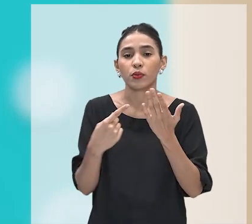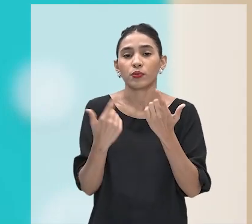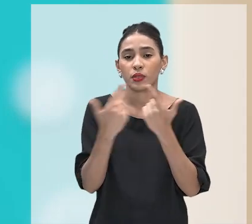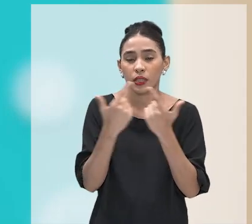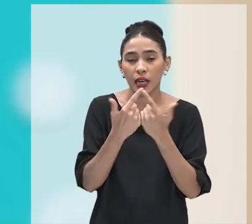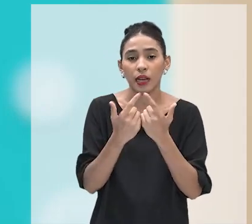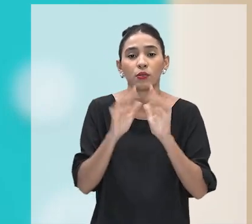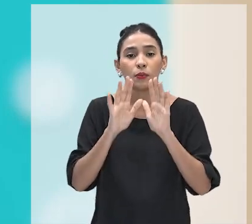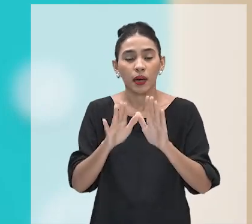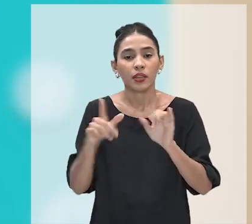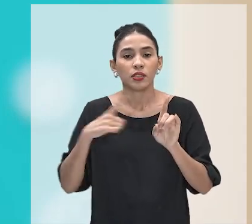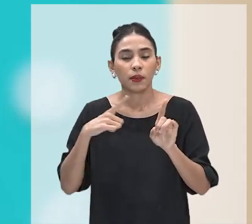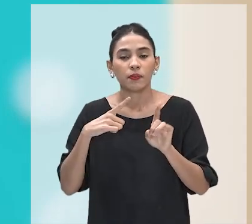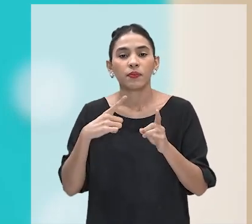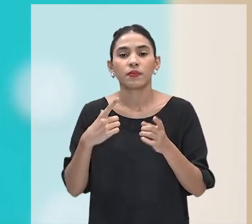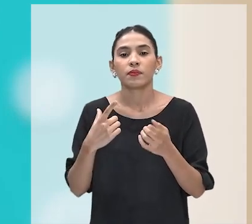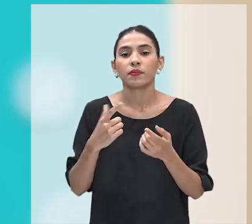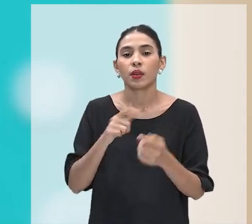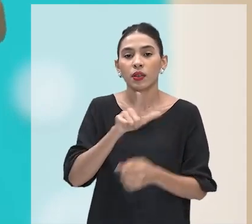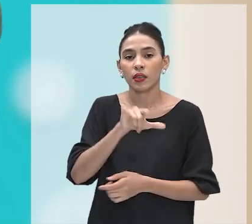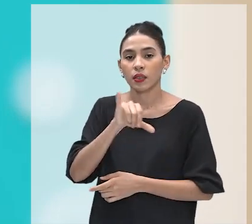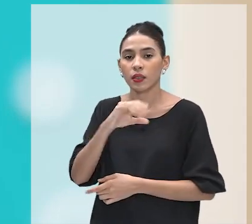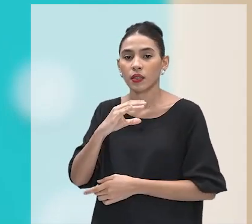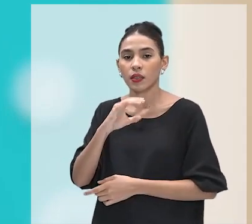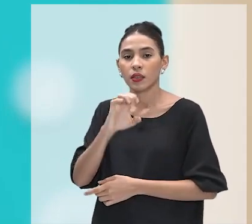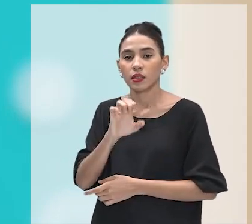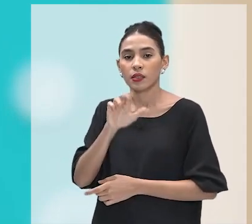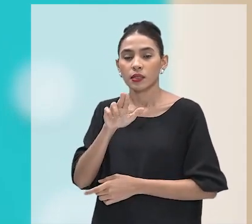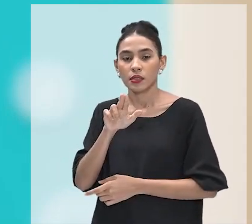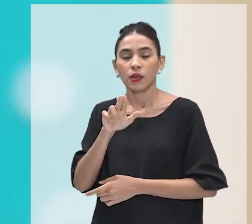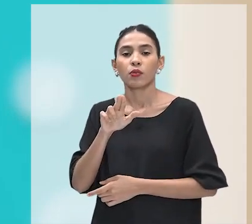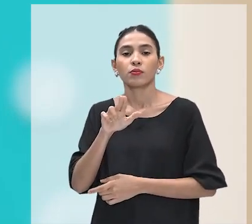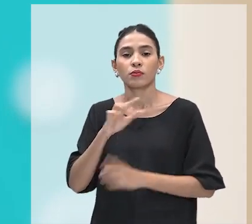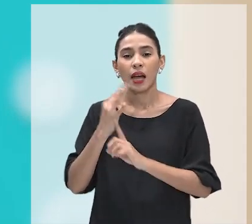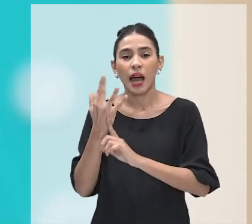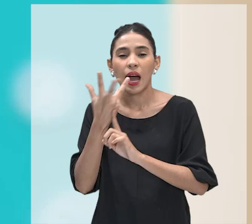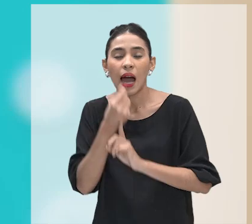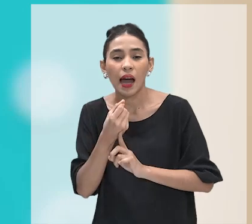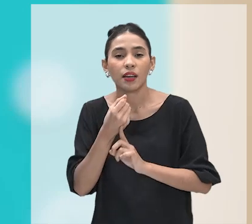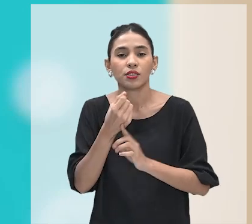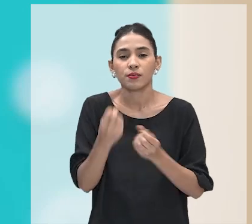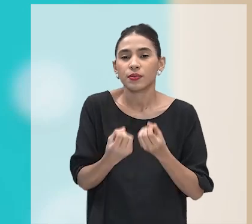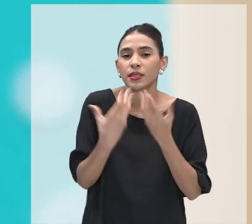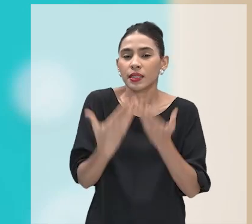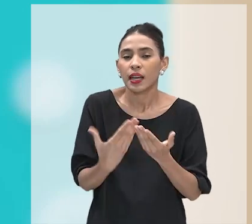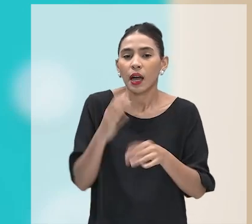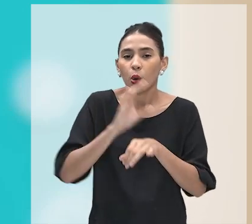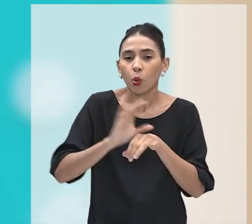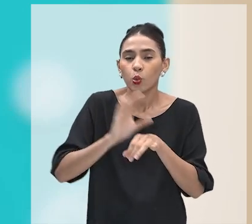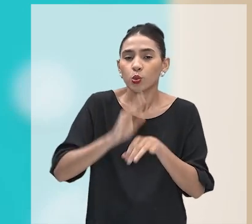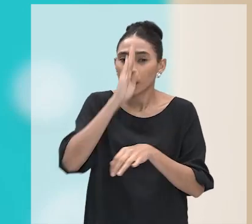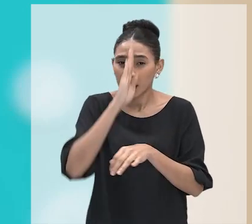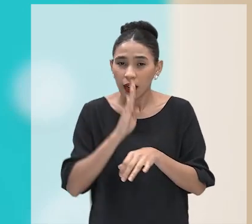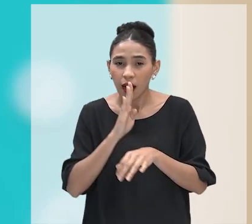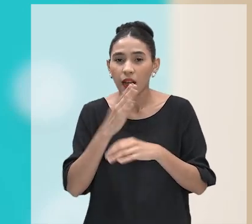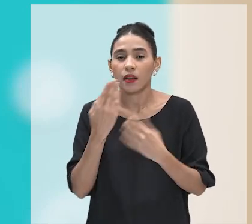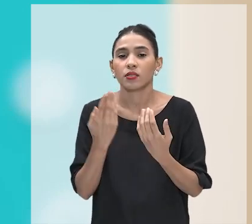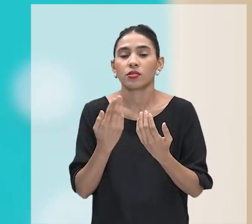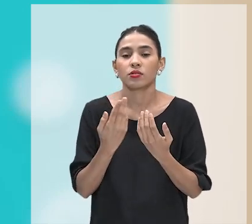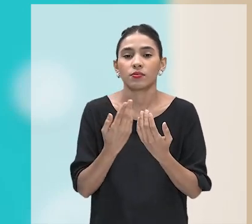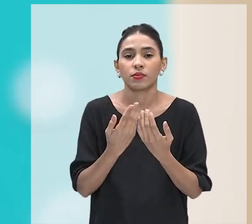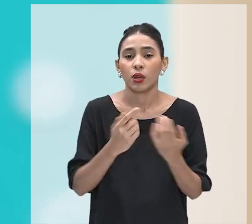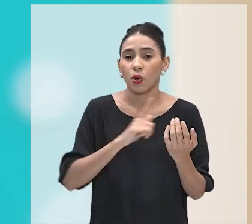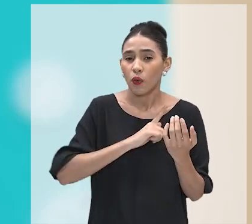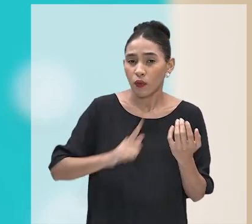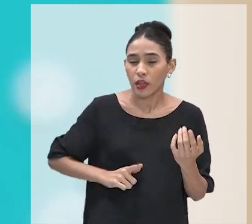de arte, que se você tem essa habilidade da música, da dança, o liceu oferece curso grátis, fomentado pelo governo